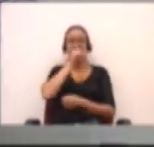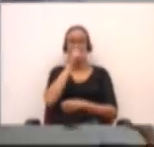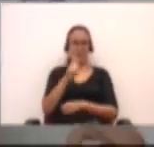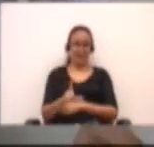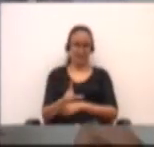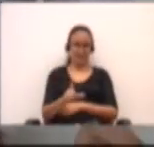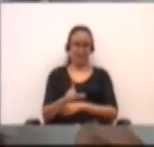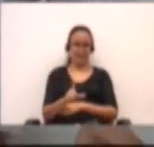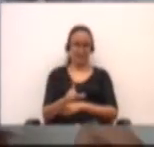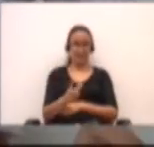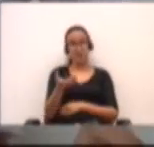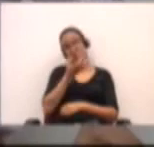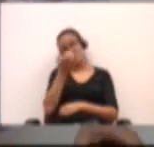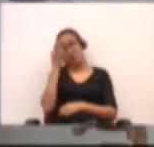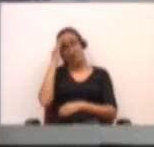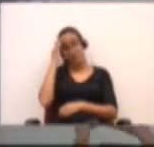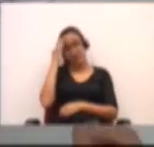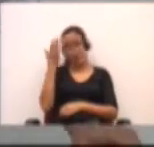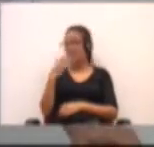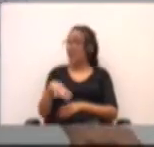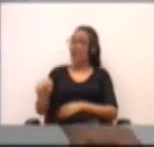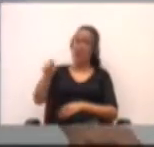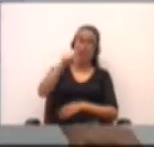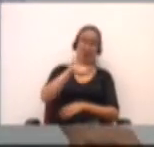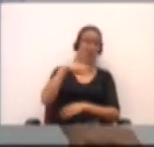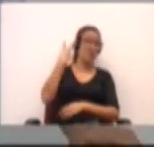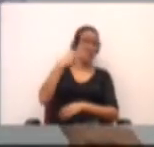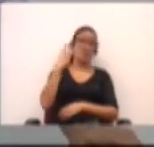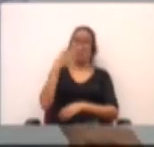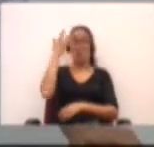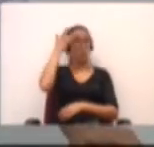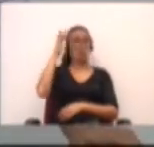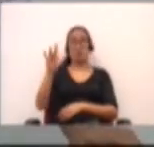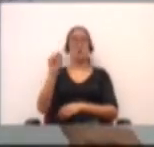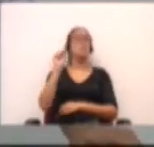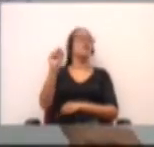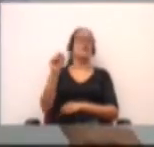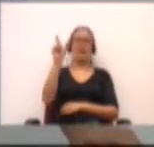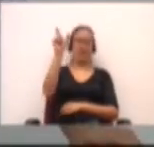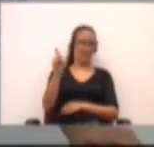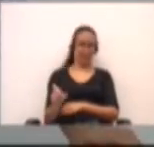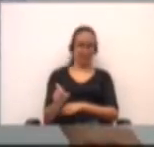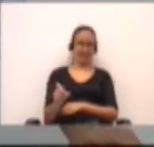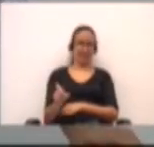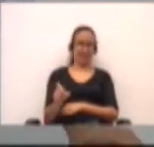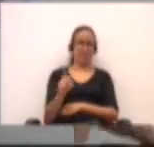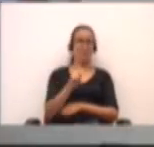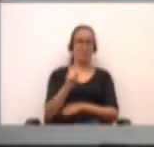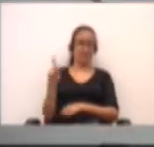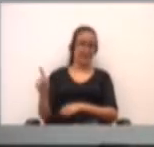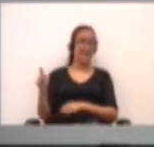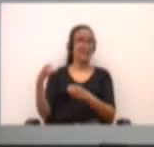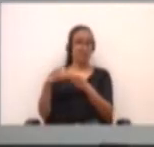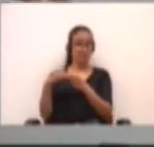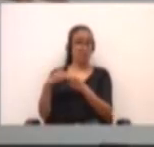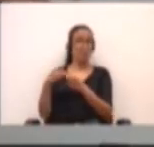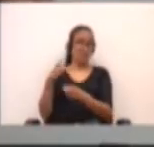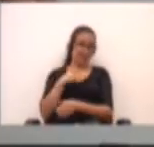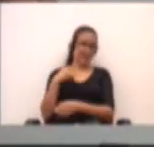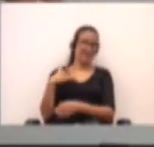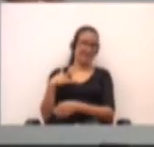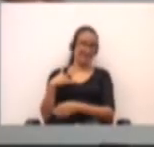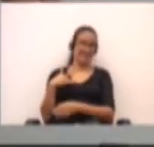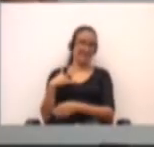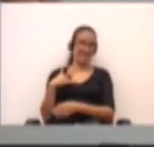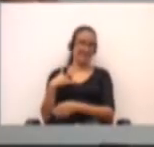Eu gostaria, eu acredito que os nobres vereadores aqui não sabem quem é o presidente, mas o presidente é o próprio secretário